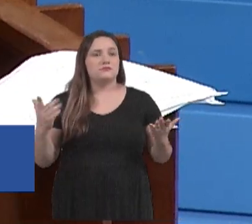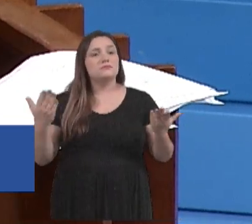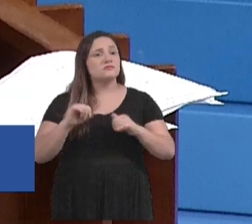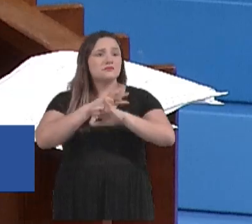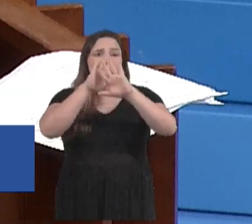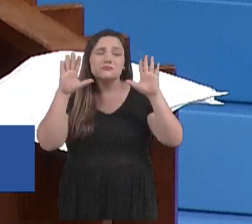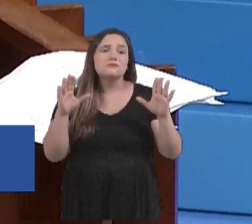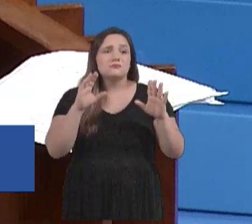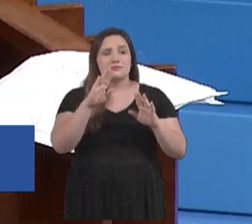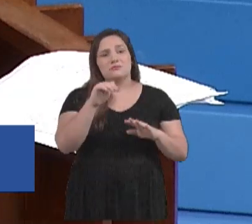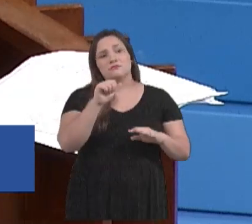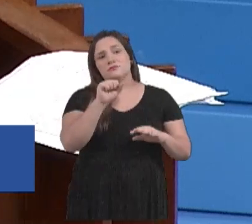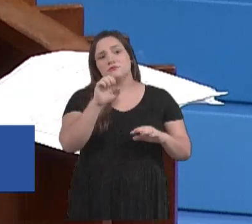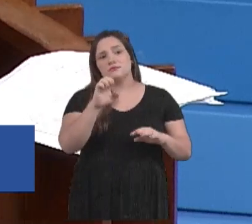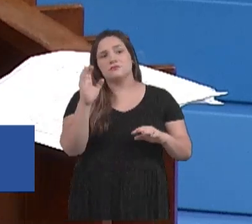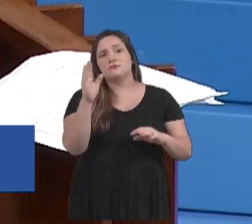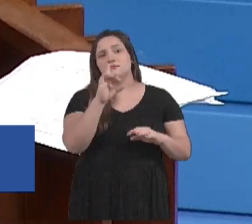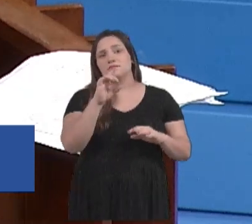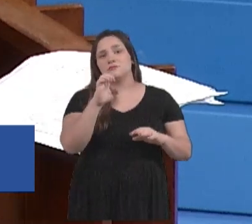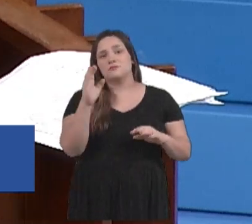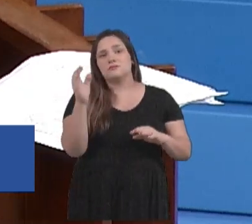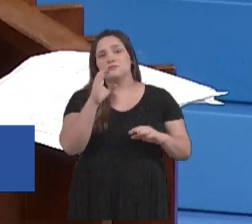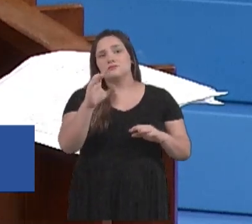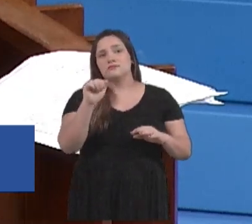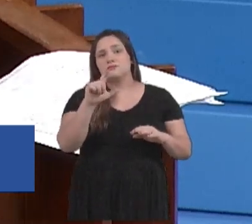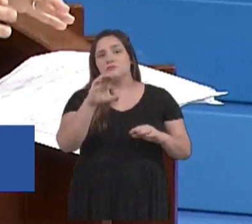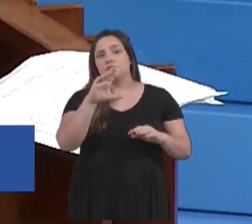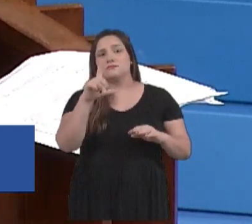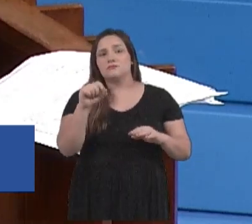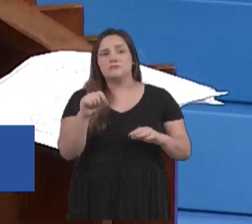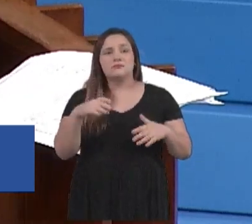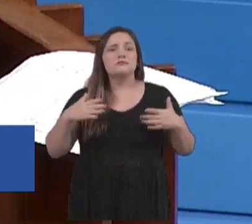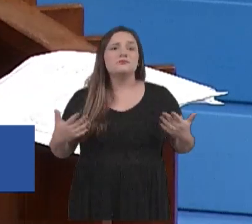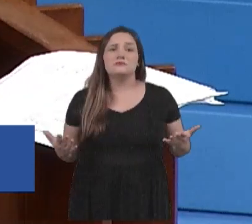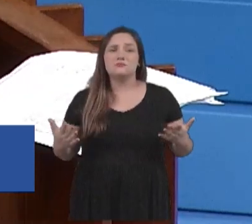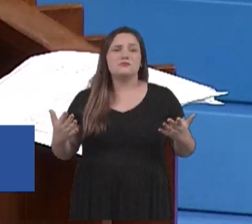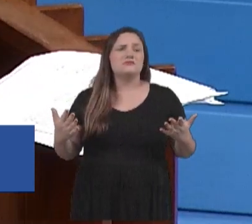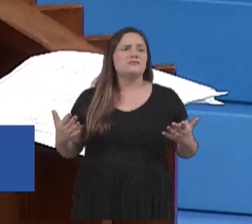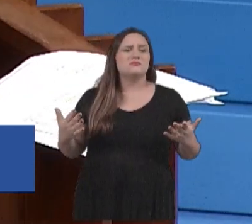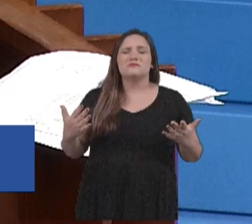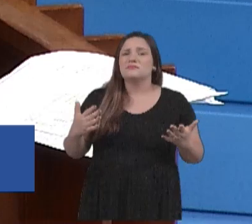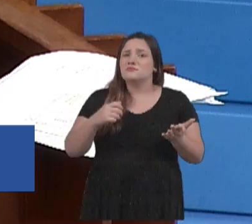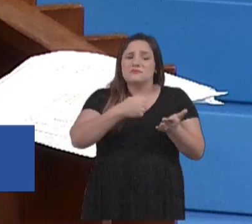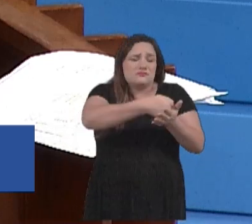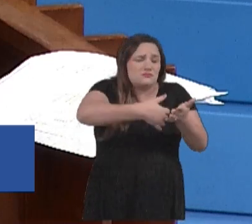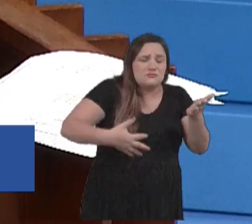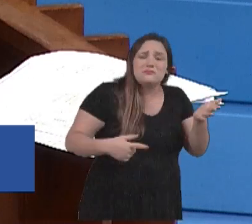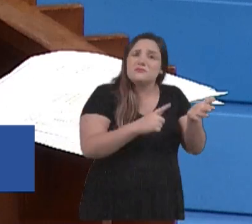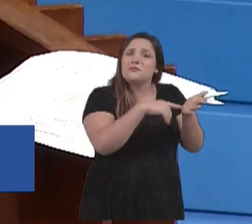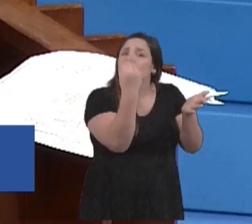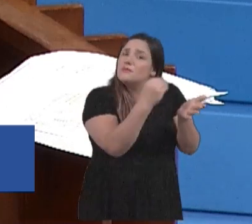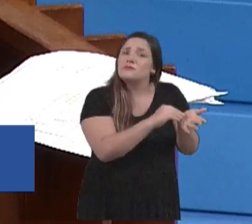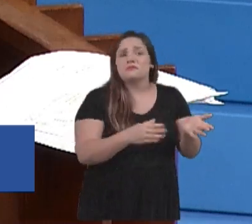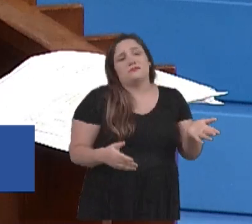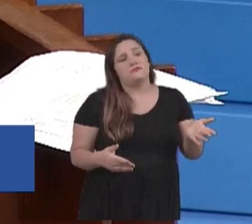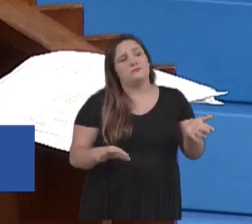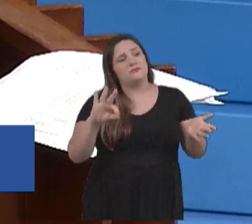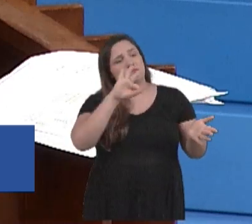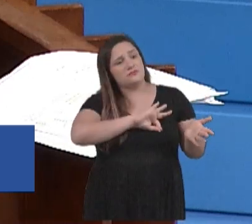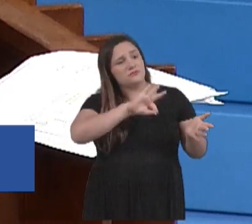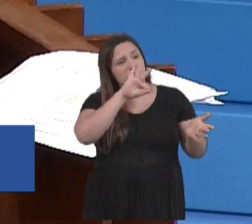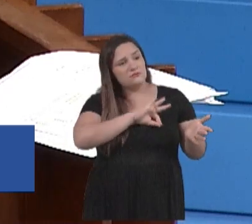clara o que é a base de cálculo da contribuição. Está claríssimo, está escrito.